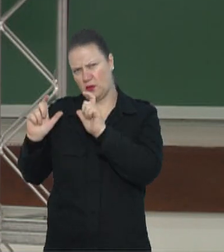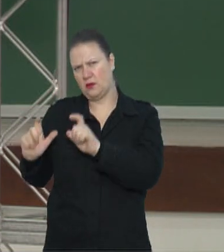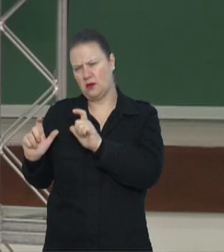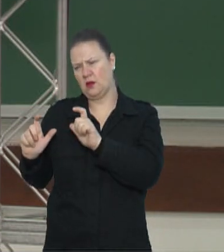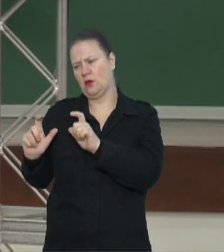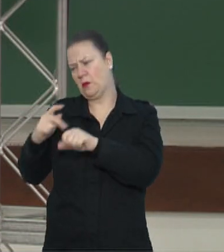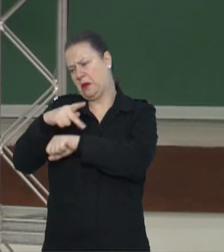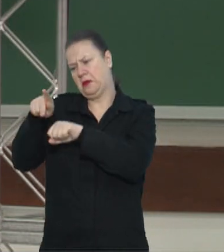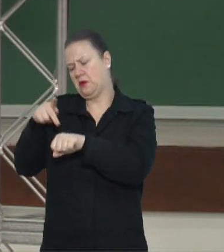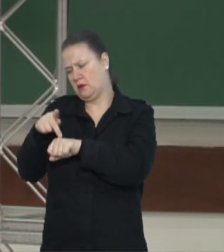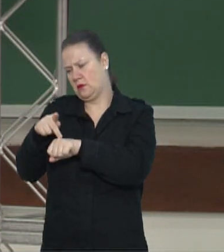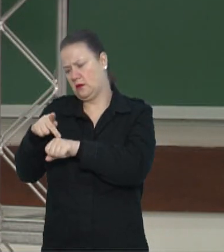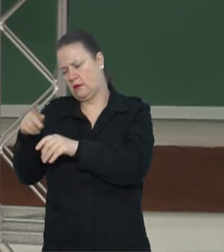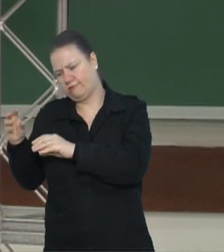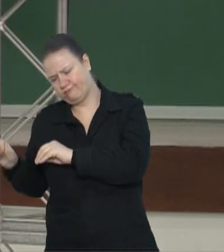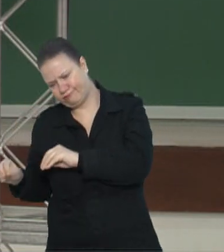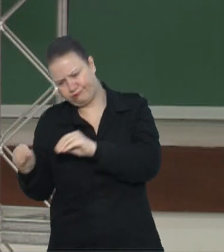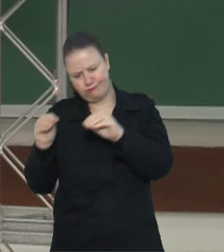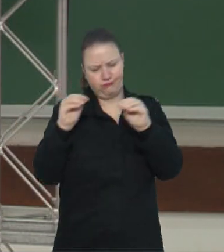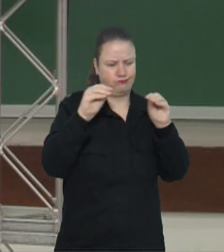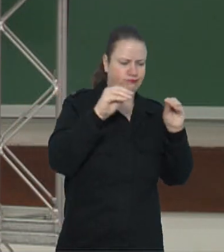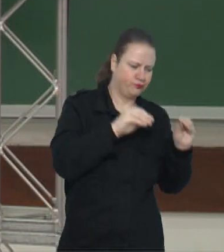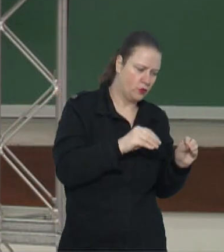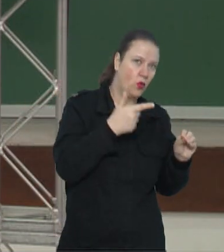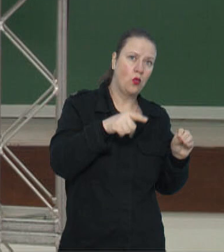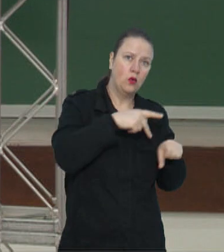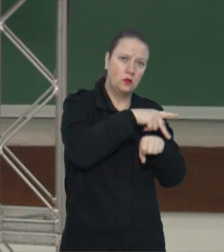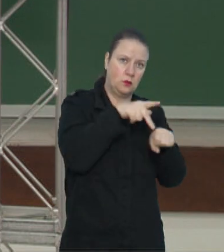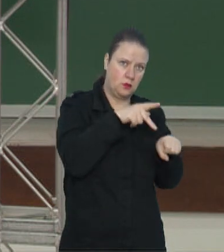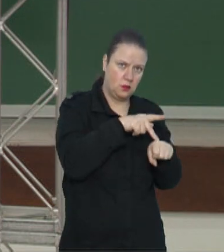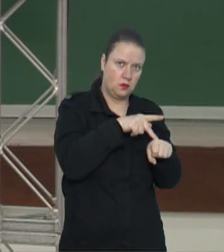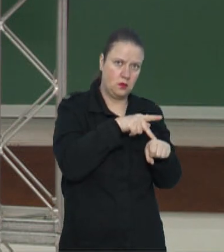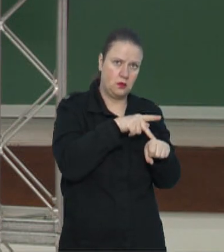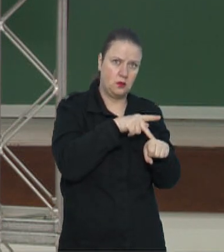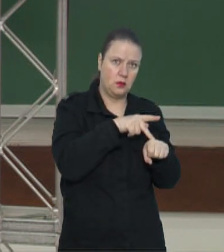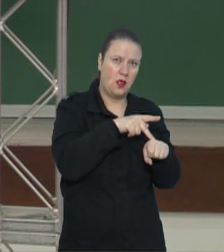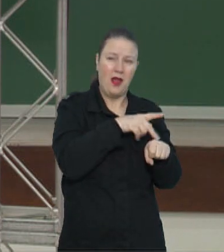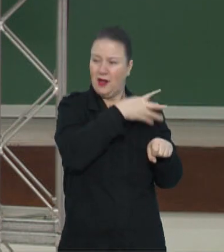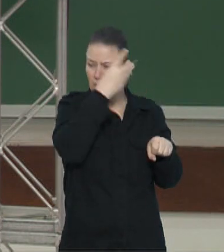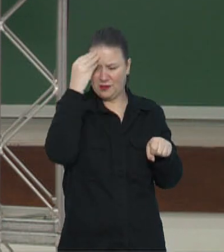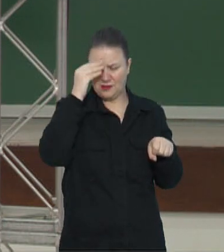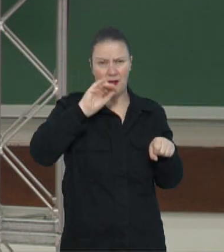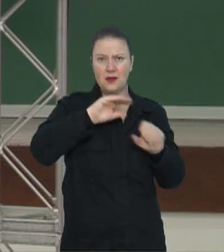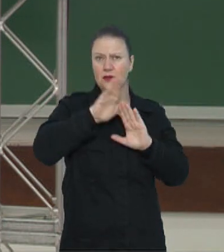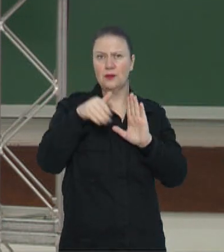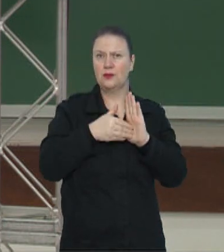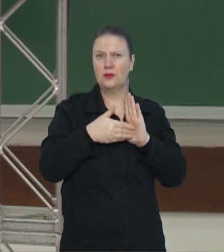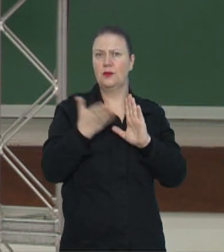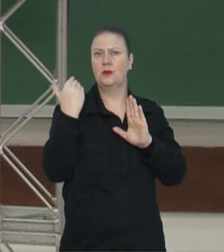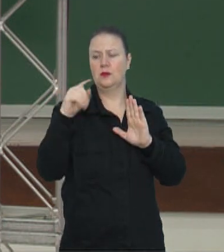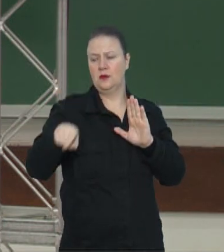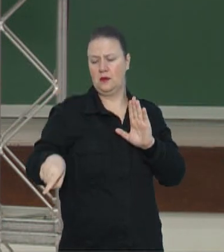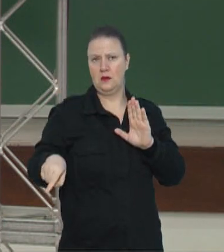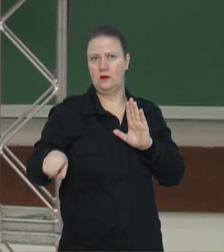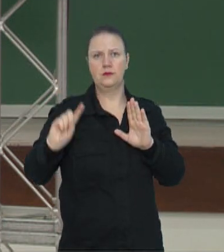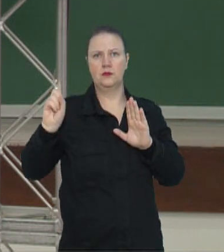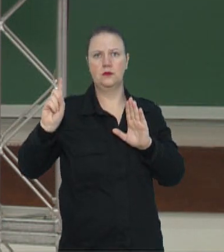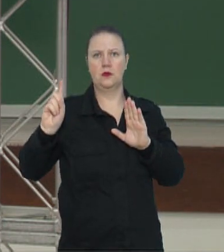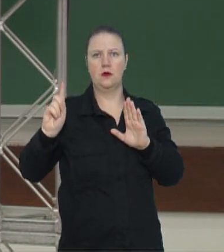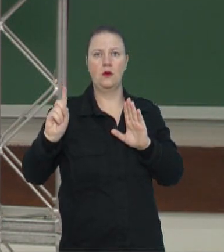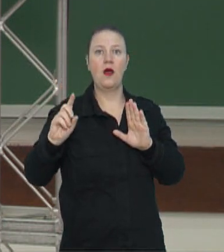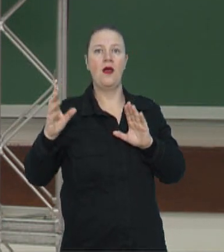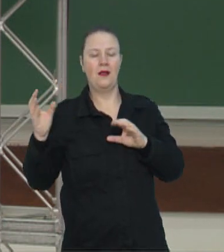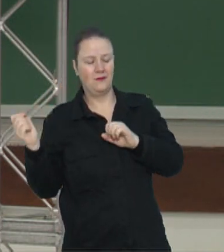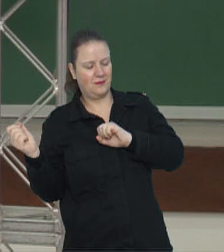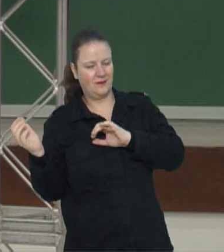outro lugar onde ela estava. Ela leva consigo toda essa bagagem cultural, a maneira com que ela faz um